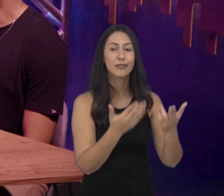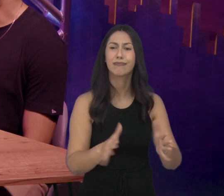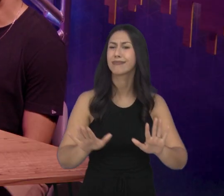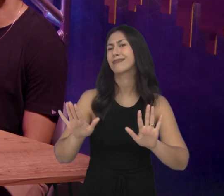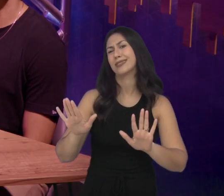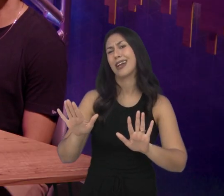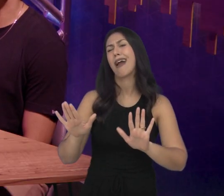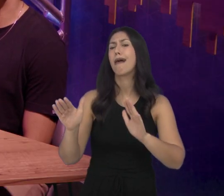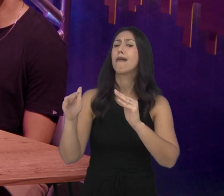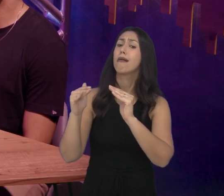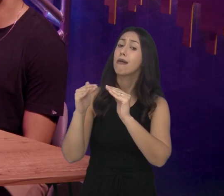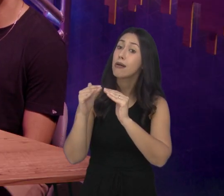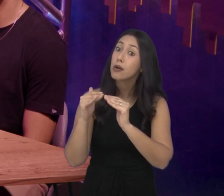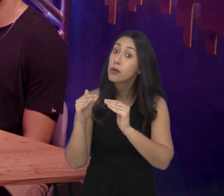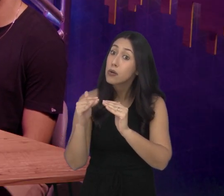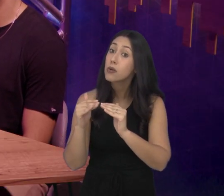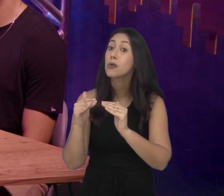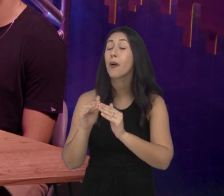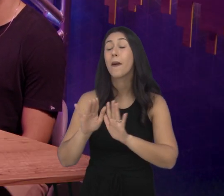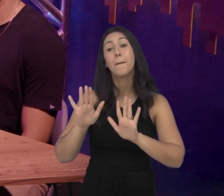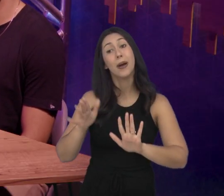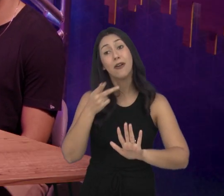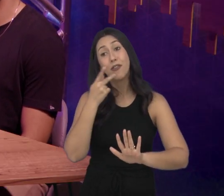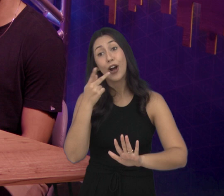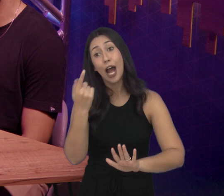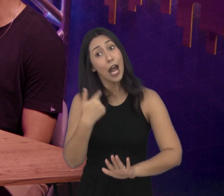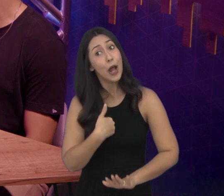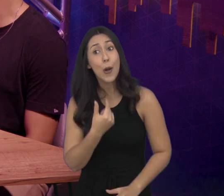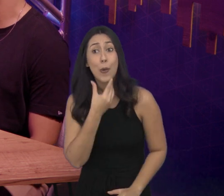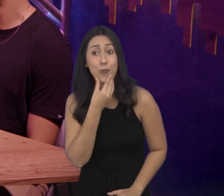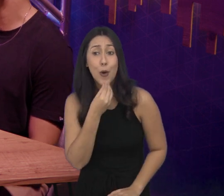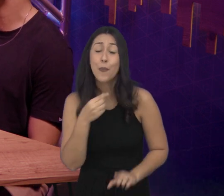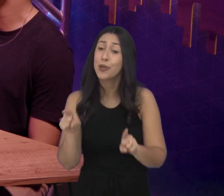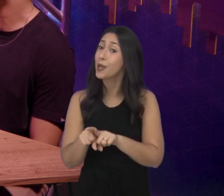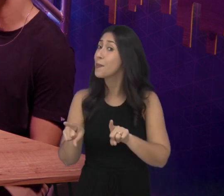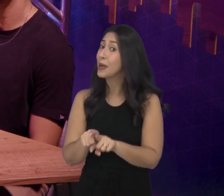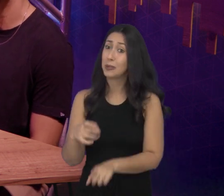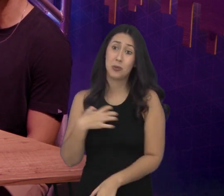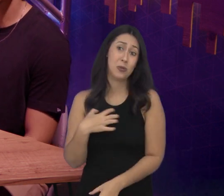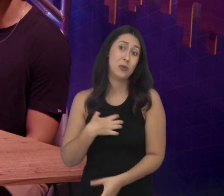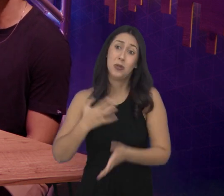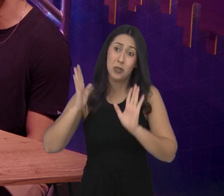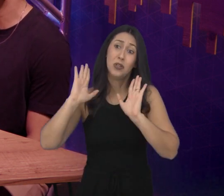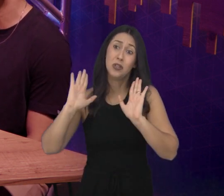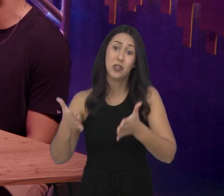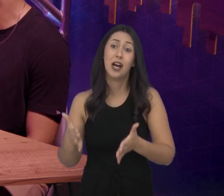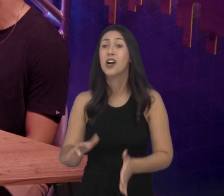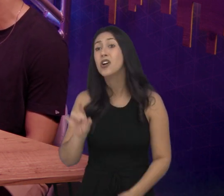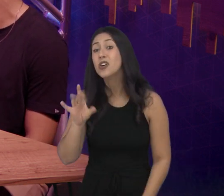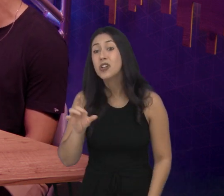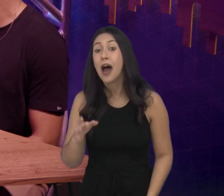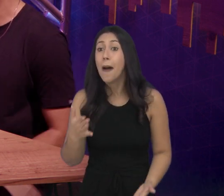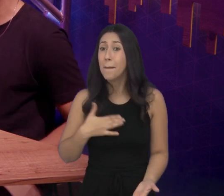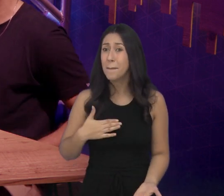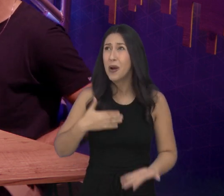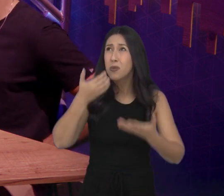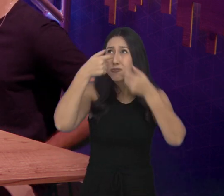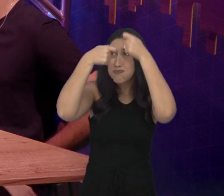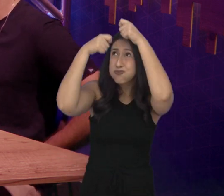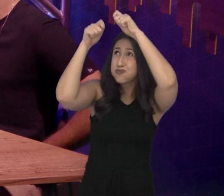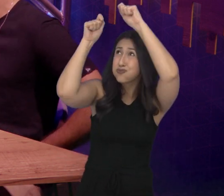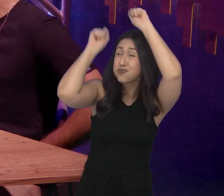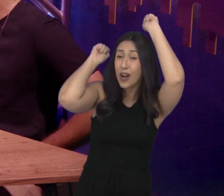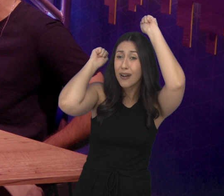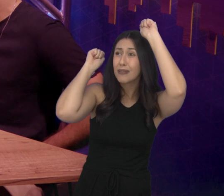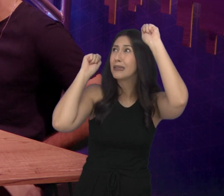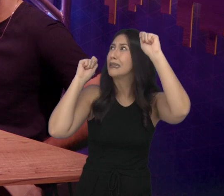viveu isso em algum instante. Vicky, eu concordo. Eu confesso que eu já passei por isso também. Não é só toda menina, não, cara. Não é um rolê de gênero.